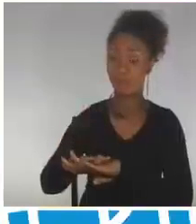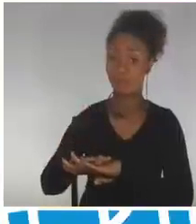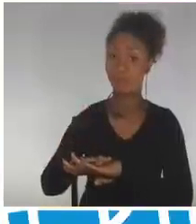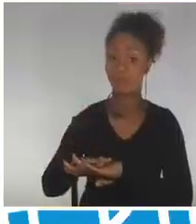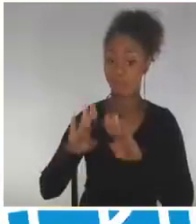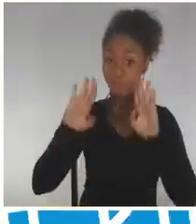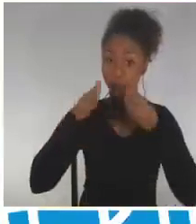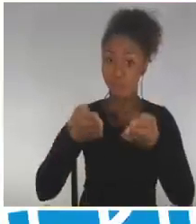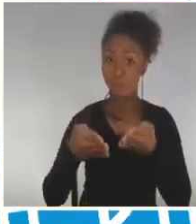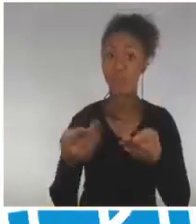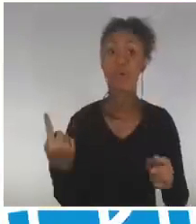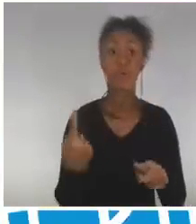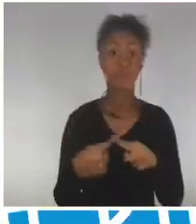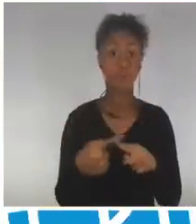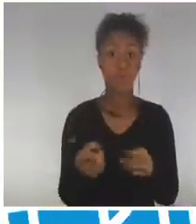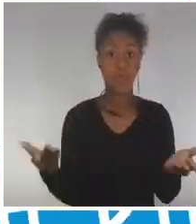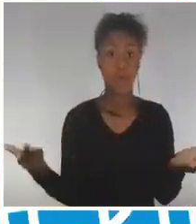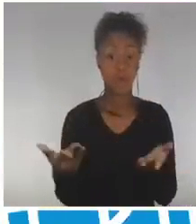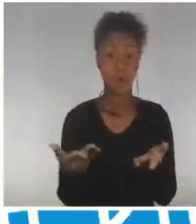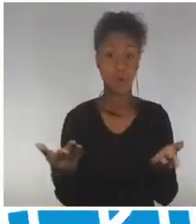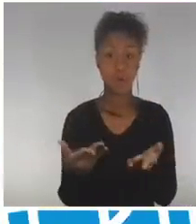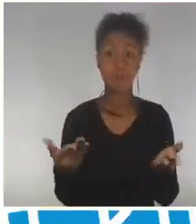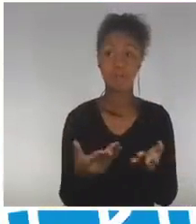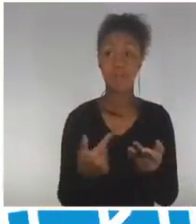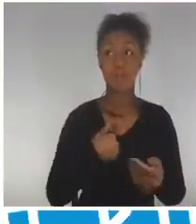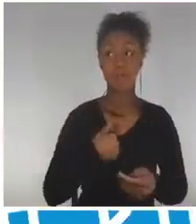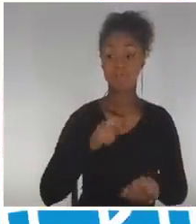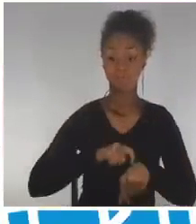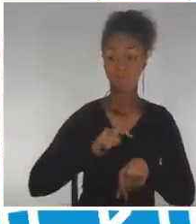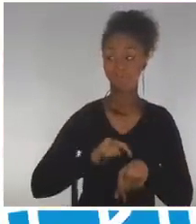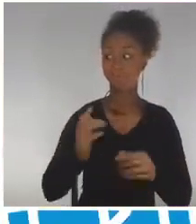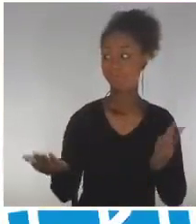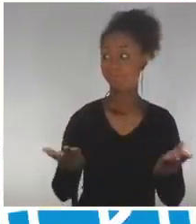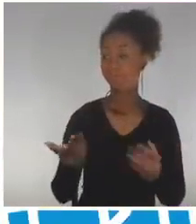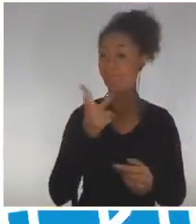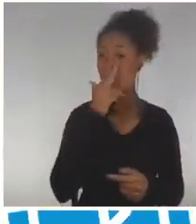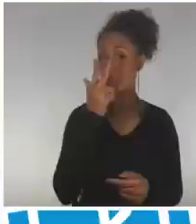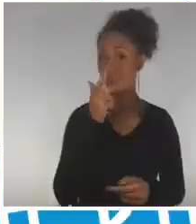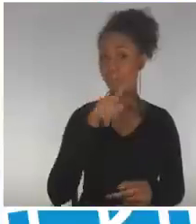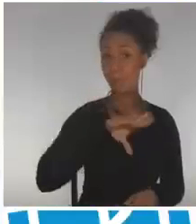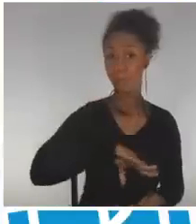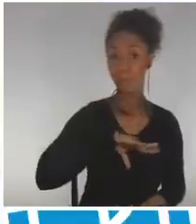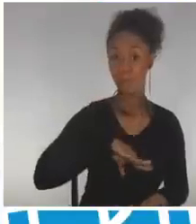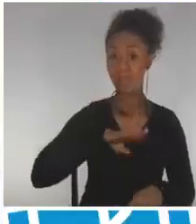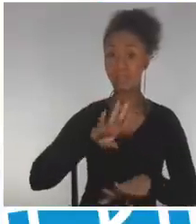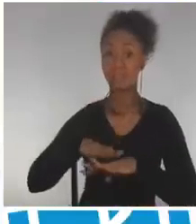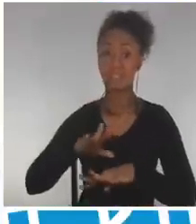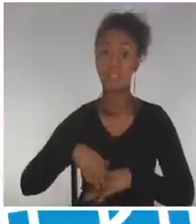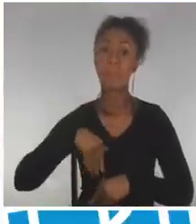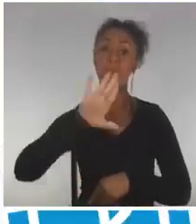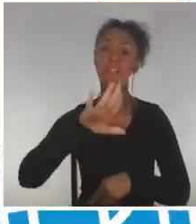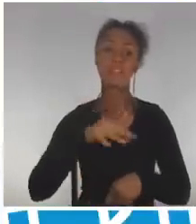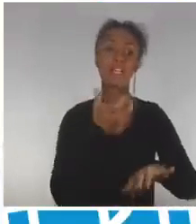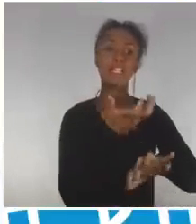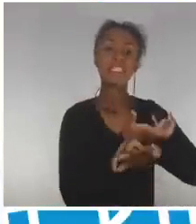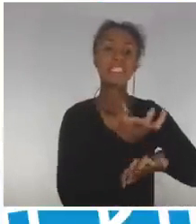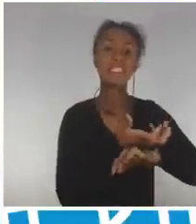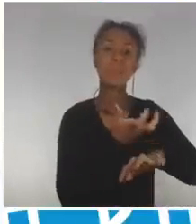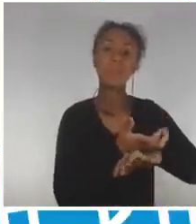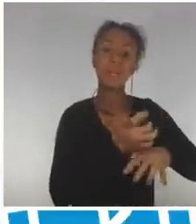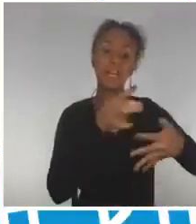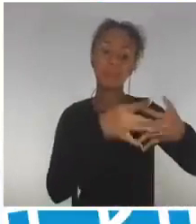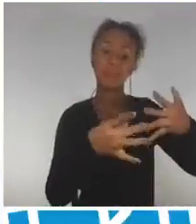nesse momento, eu acho que língua portuguesa e matemática são vistas mais até do que como disciplinas. Elas são